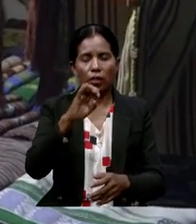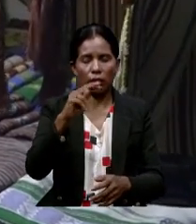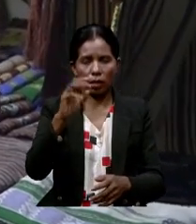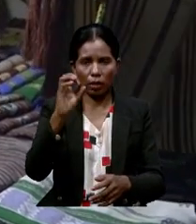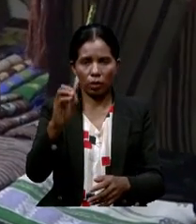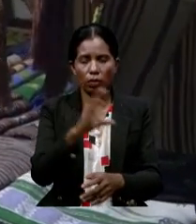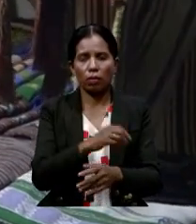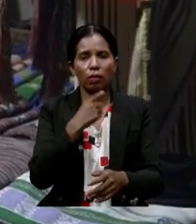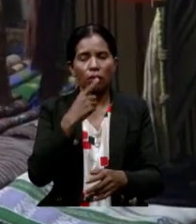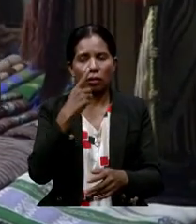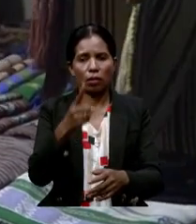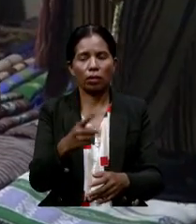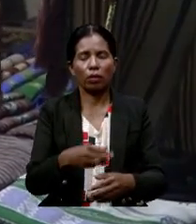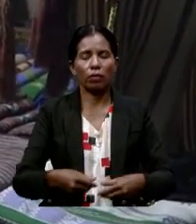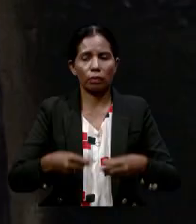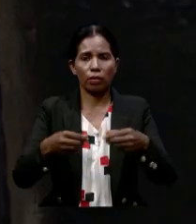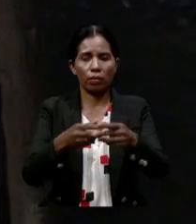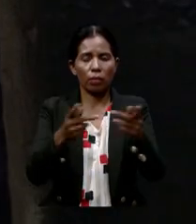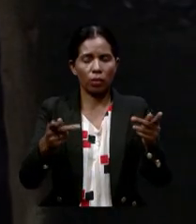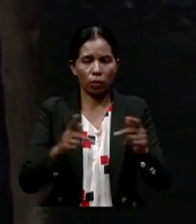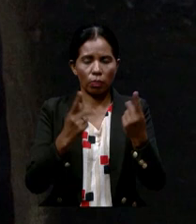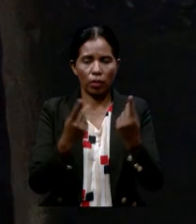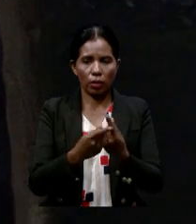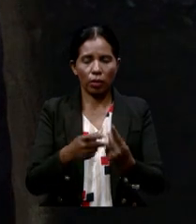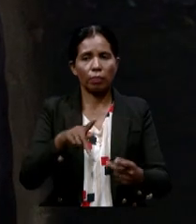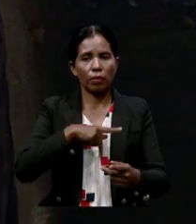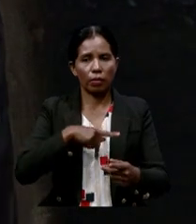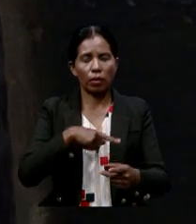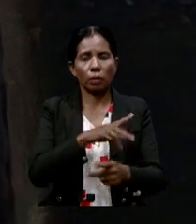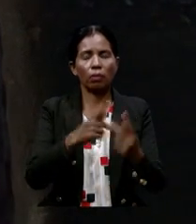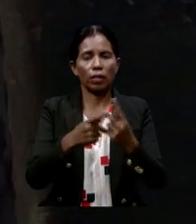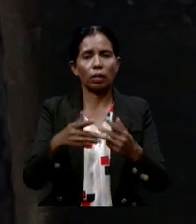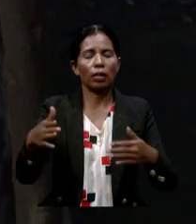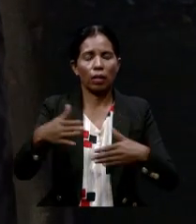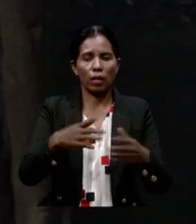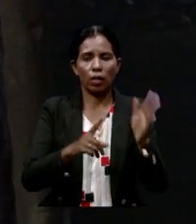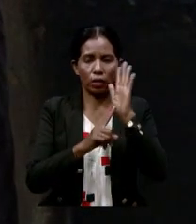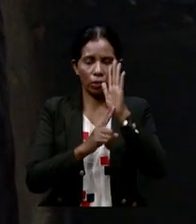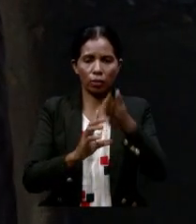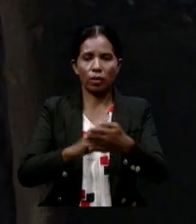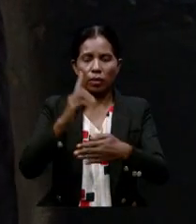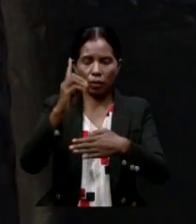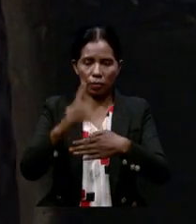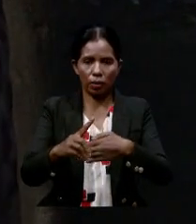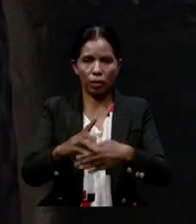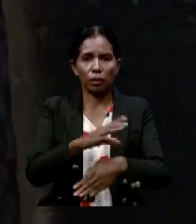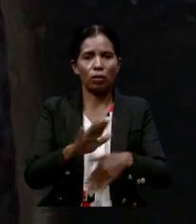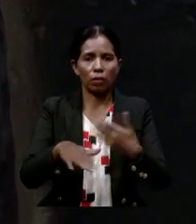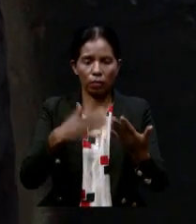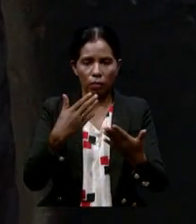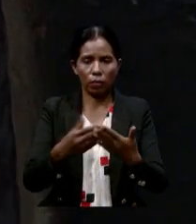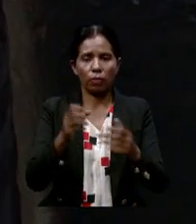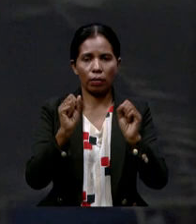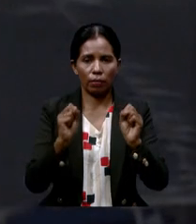Timor Wanghotu persija espasu ba setor privado liu-liu empresa kiksira ode hatudu no desenvolve produto lokal Timor Leste nian ia